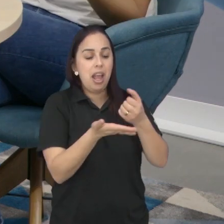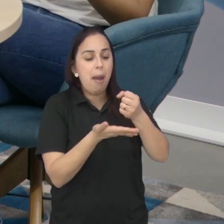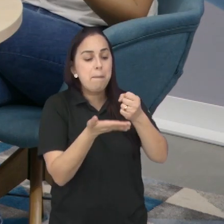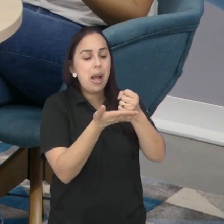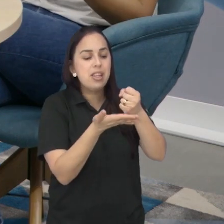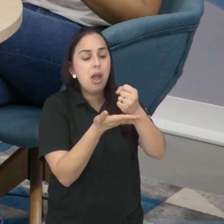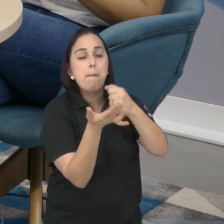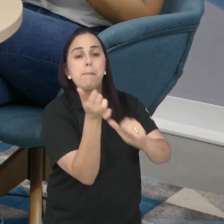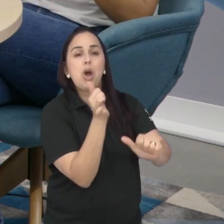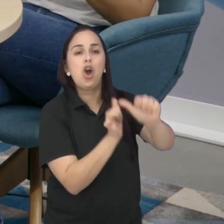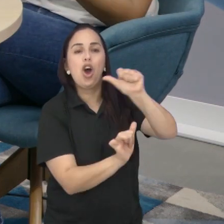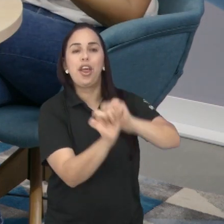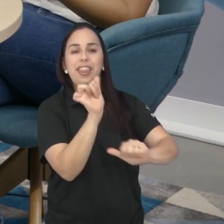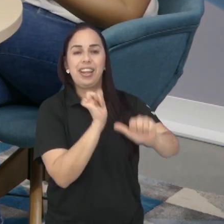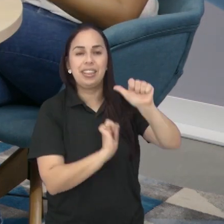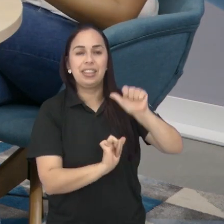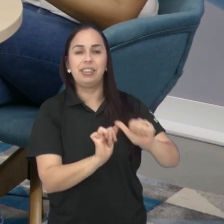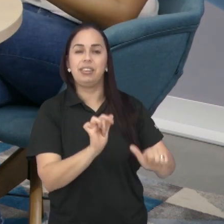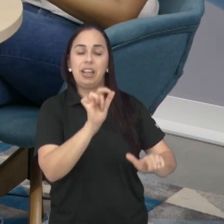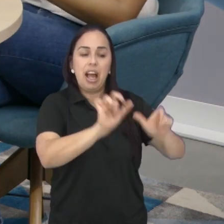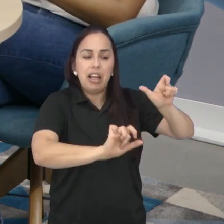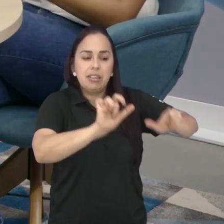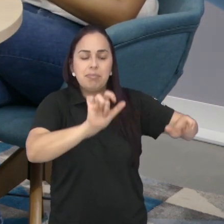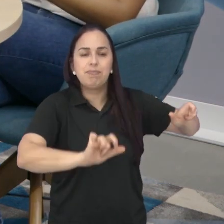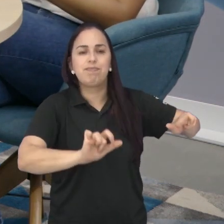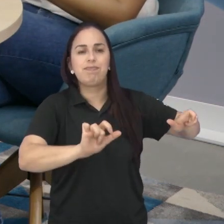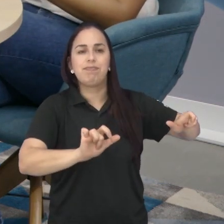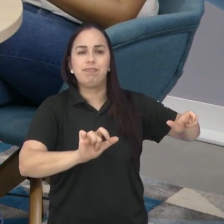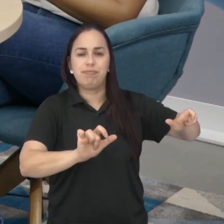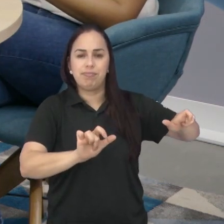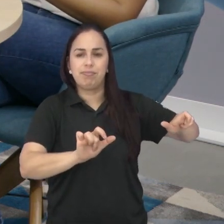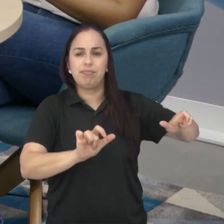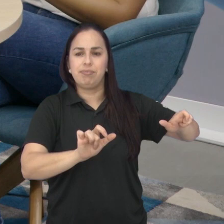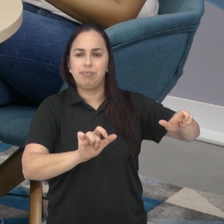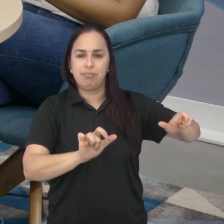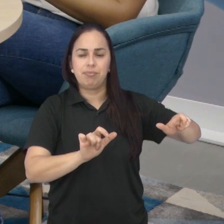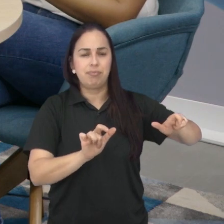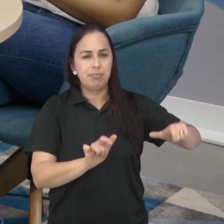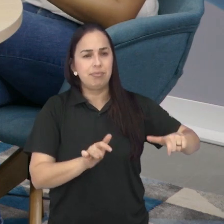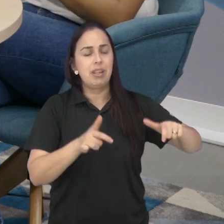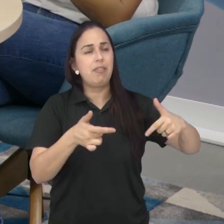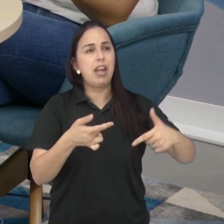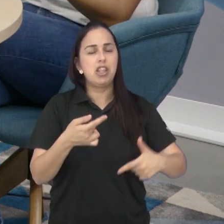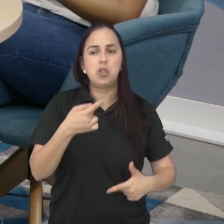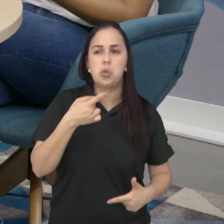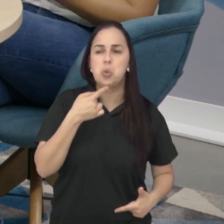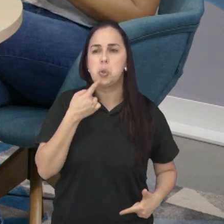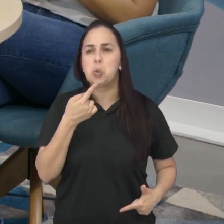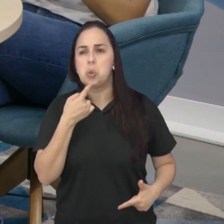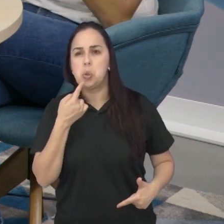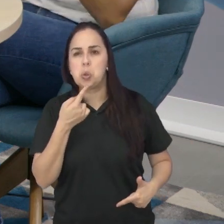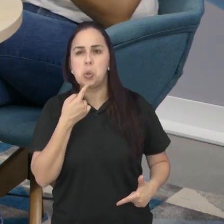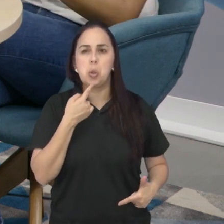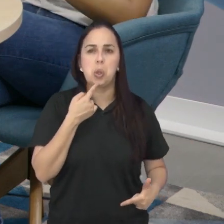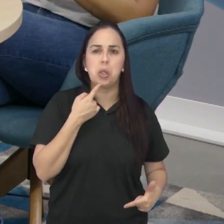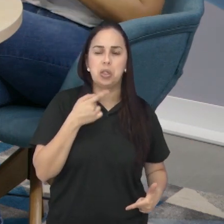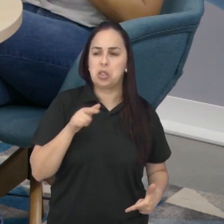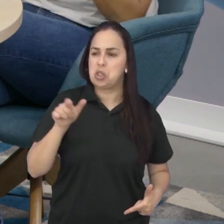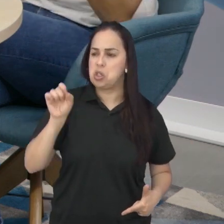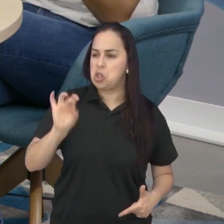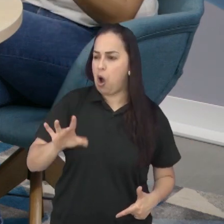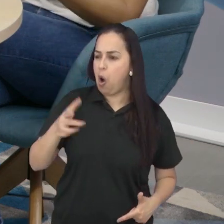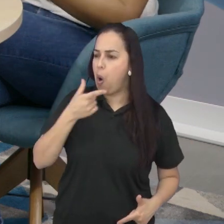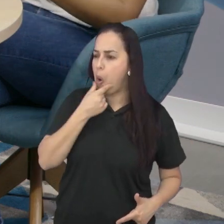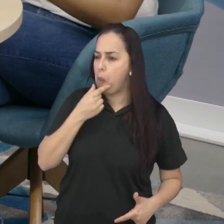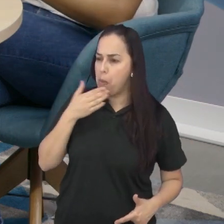o todo. Então, as mulheres, elas, de alguma maneira, vêm aí questionando, né, lugares de